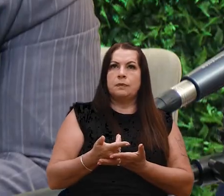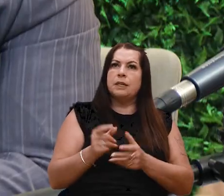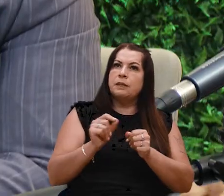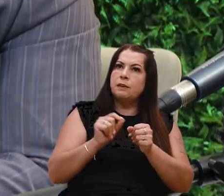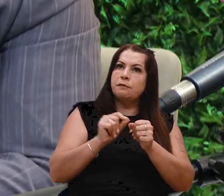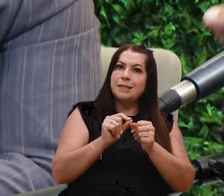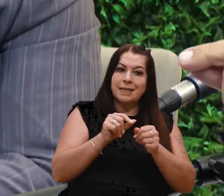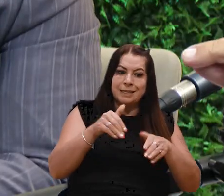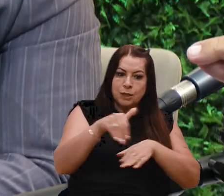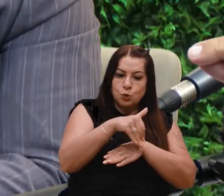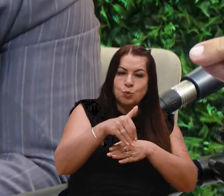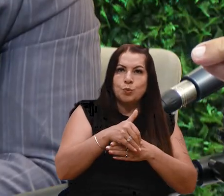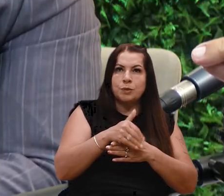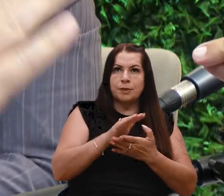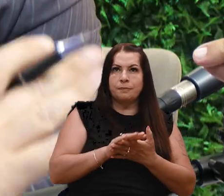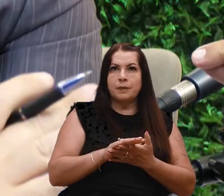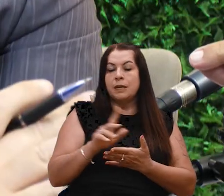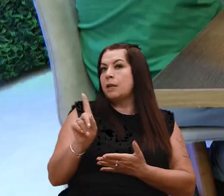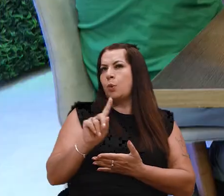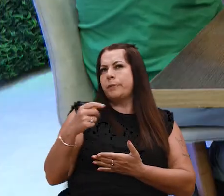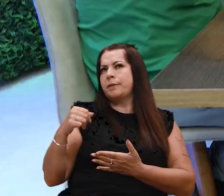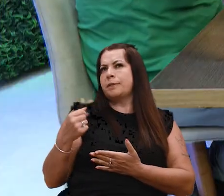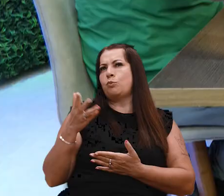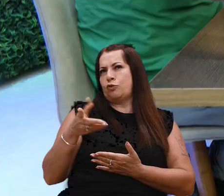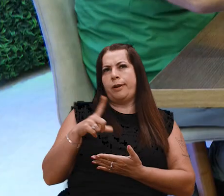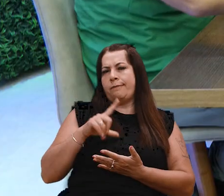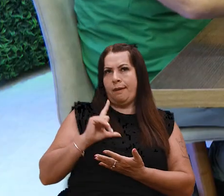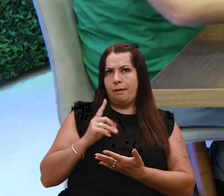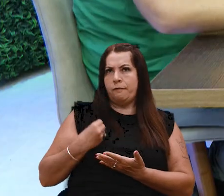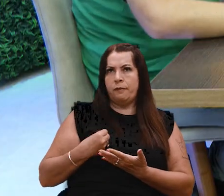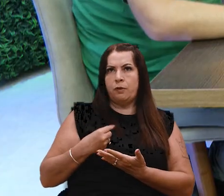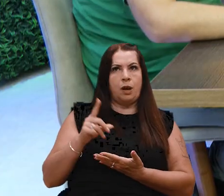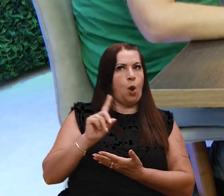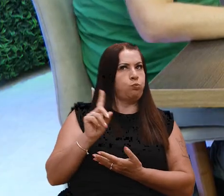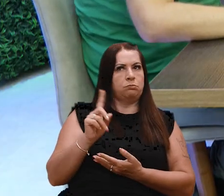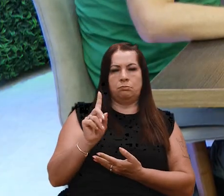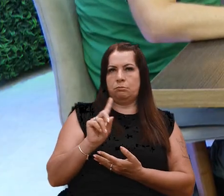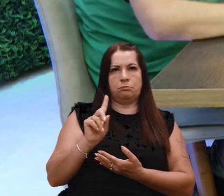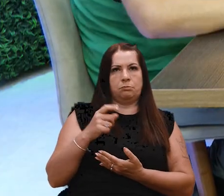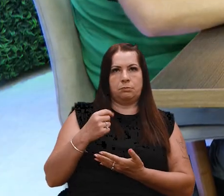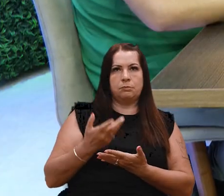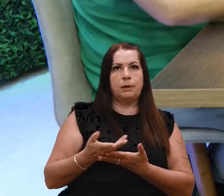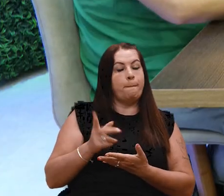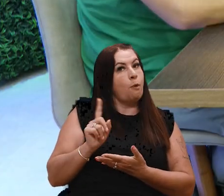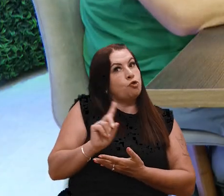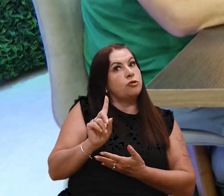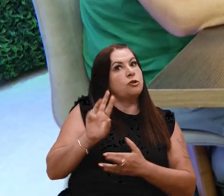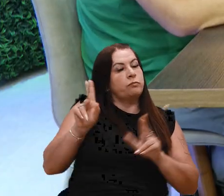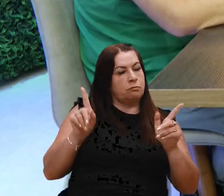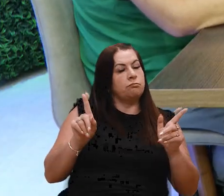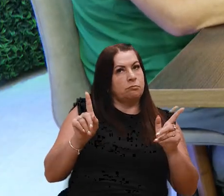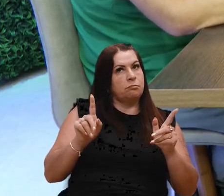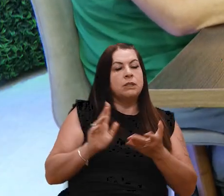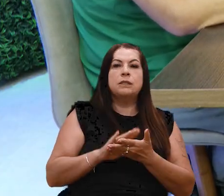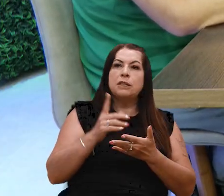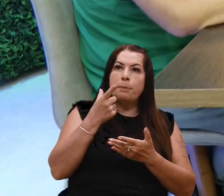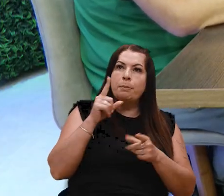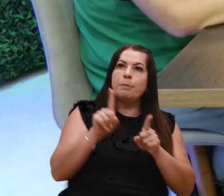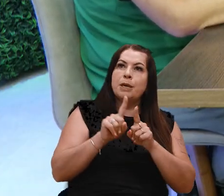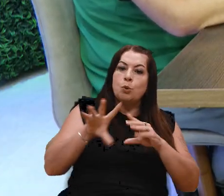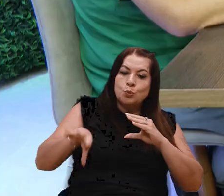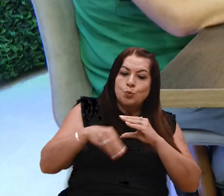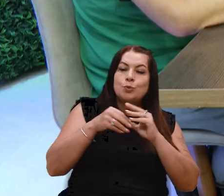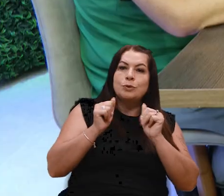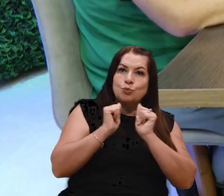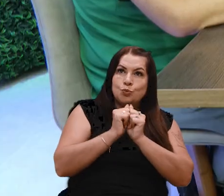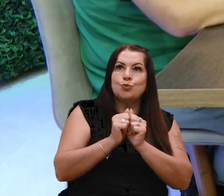esses trechos. E não é necessariamente o que já existe. Não é necessariamente. Pode não ser. E aí nós conseguimos incluir, aí eu